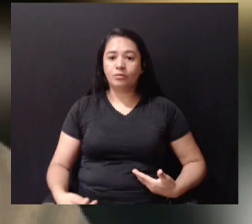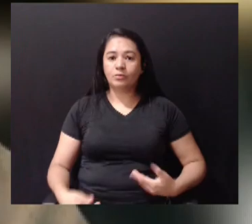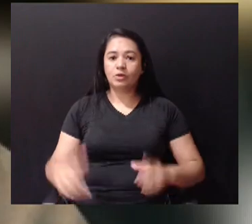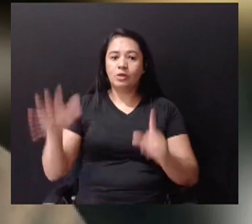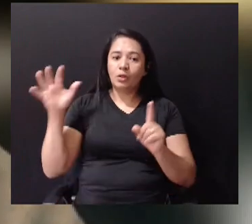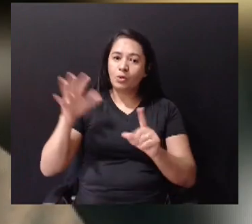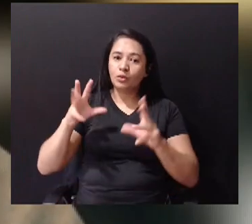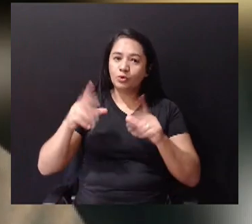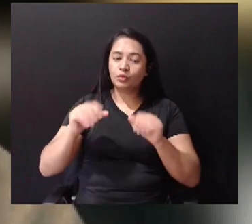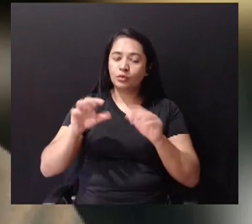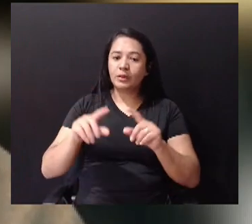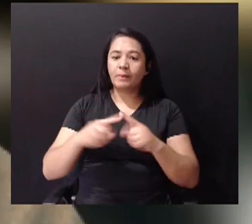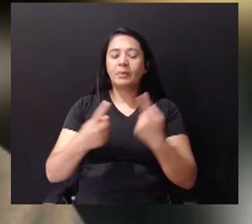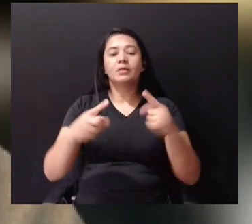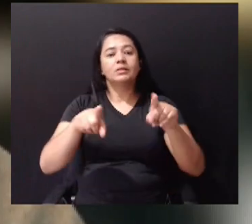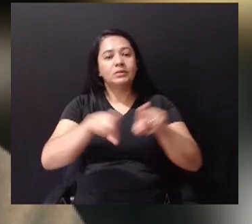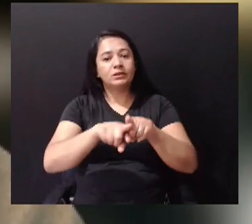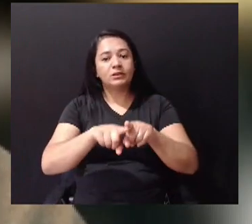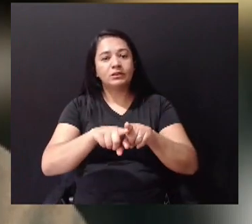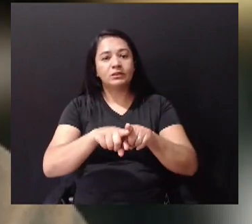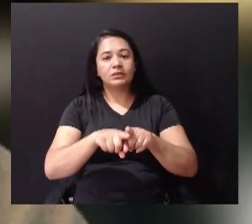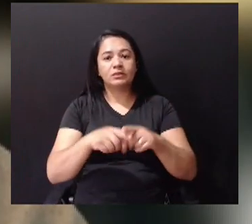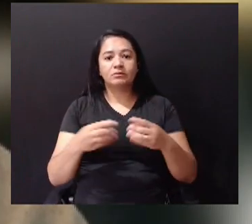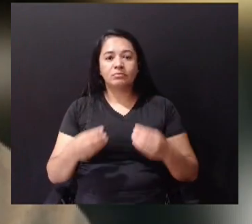muitas doações. Hoje